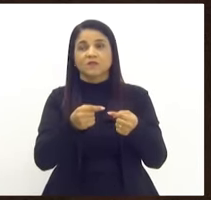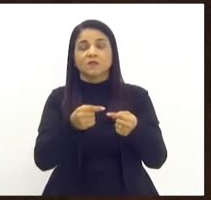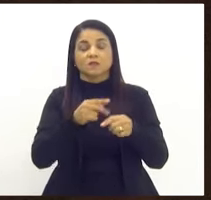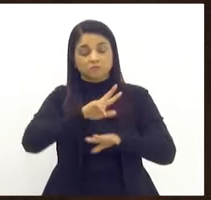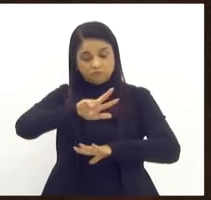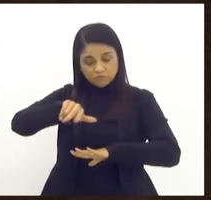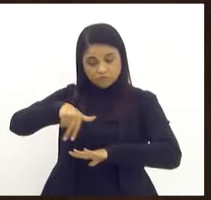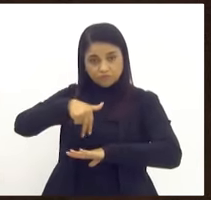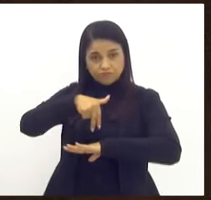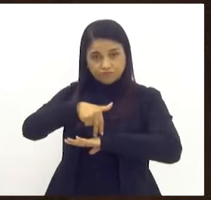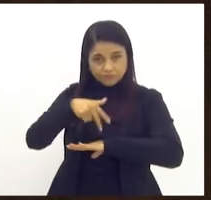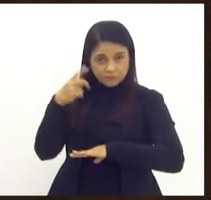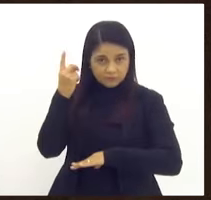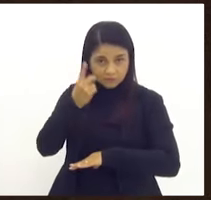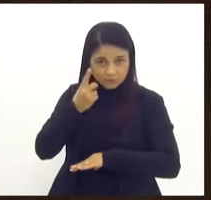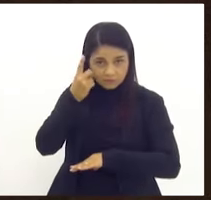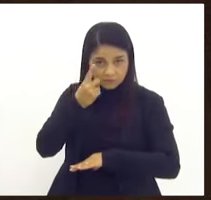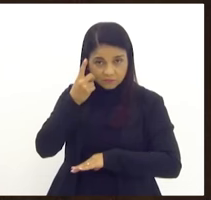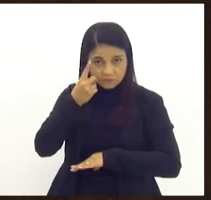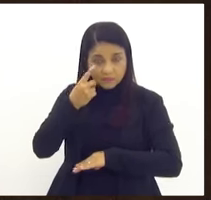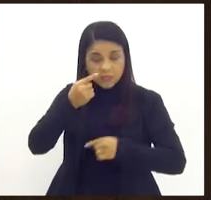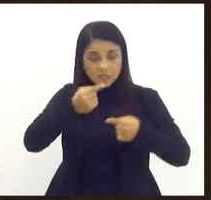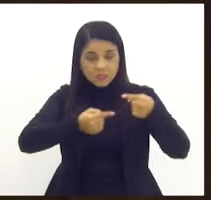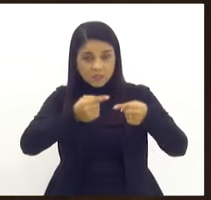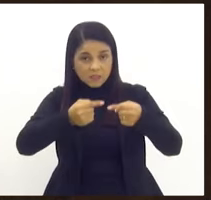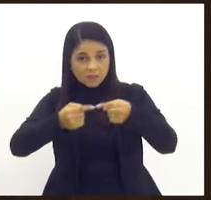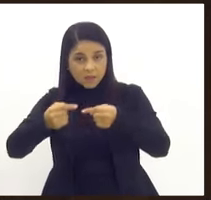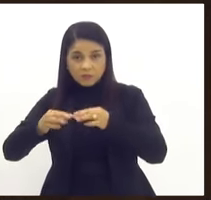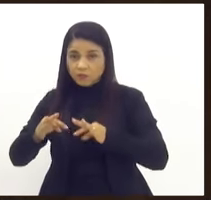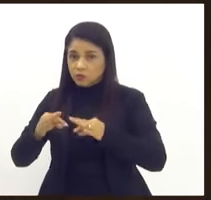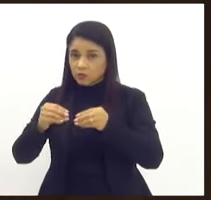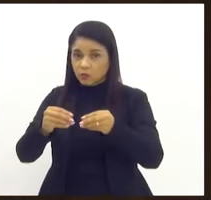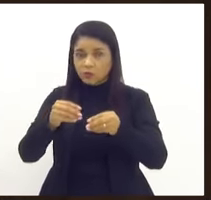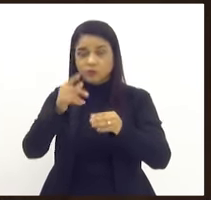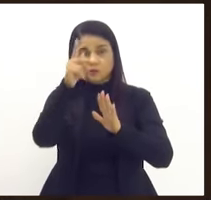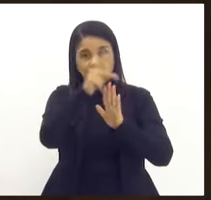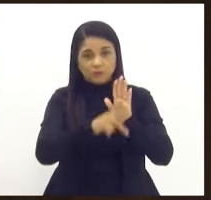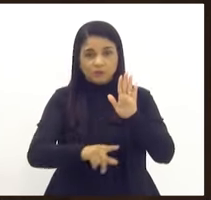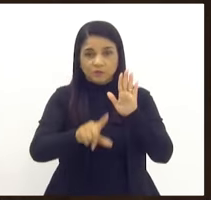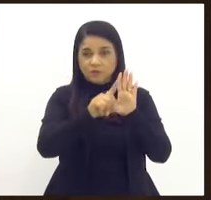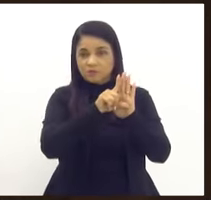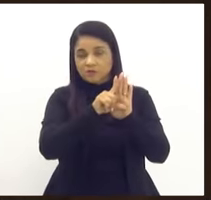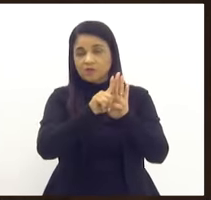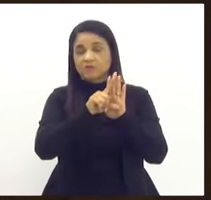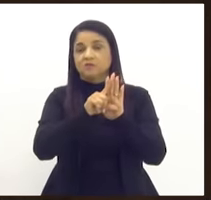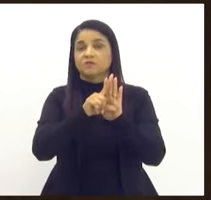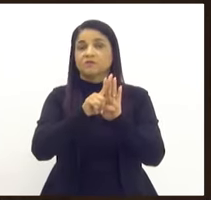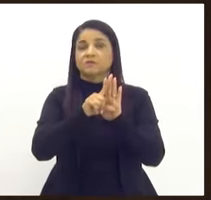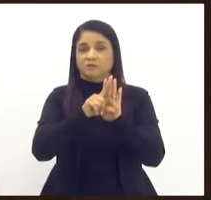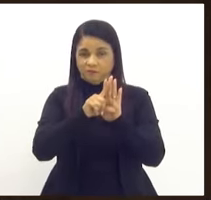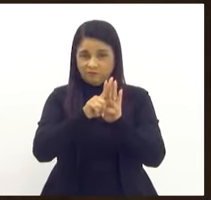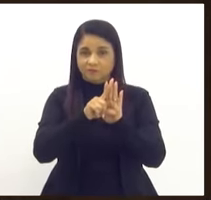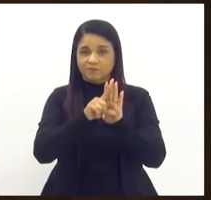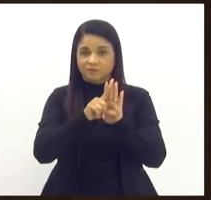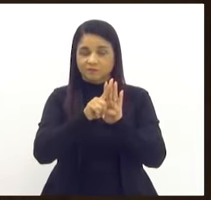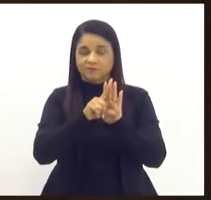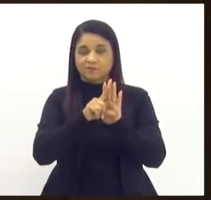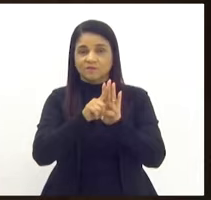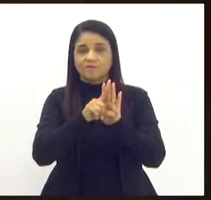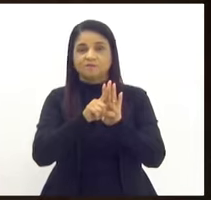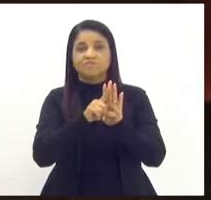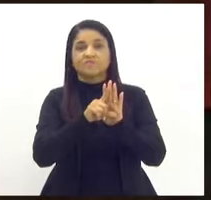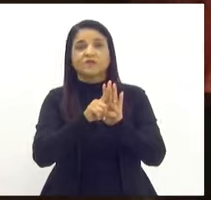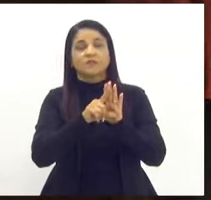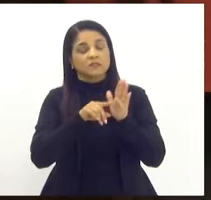Tribuna fiz então o debate de todos os projetos porque na verdade esses projetos que nós vamos